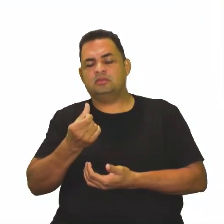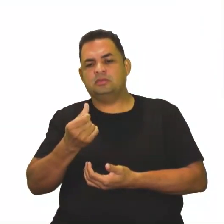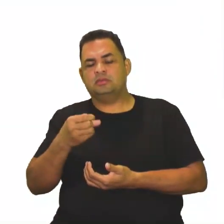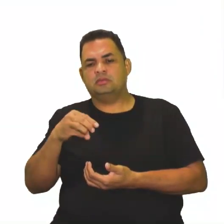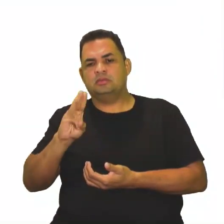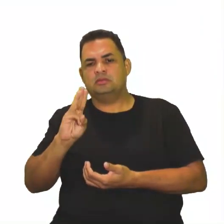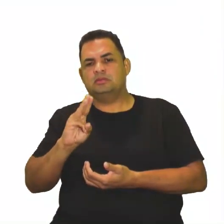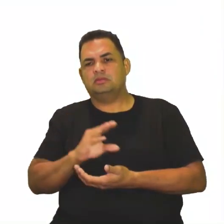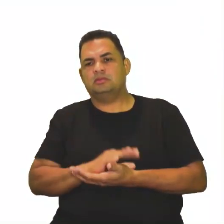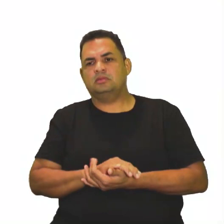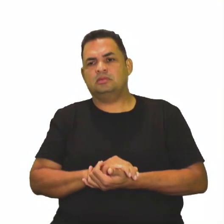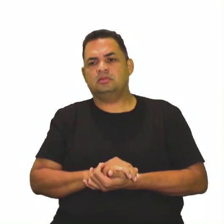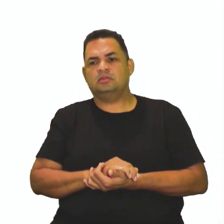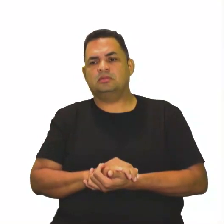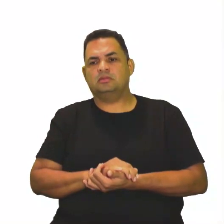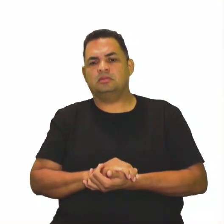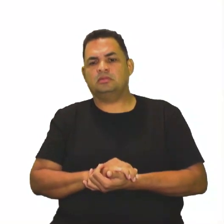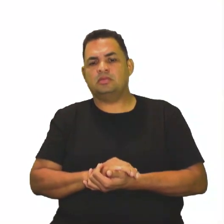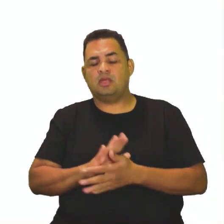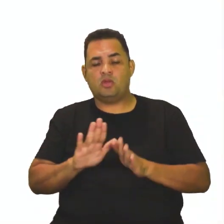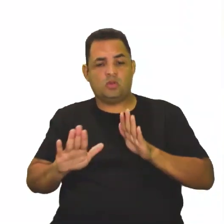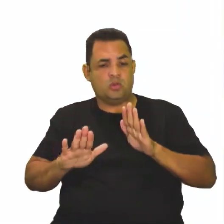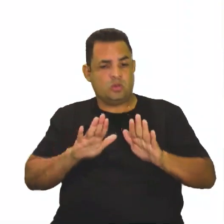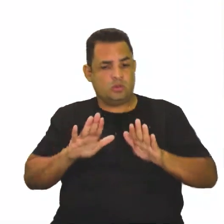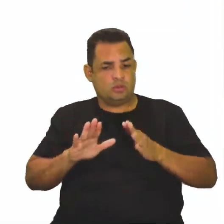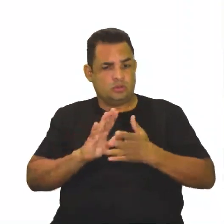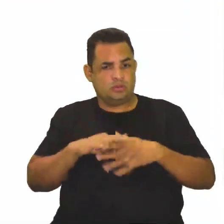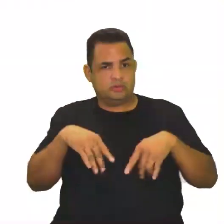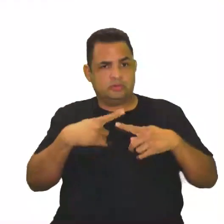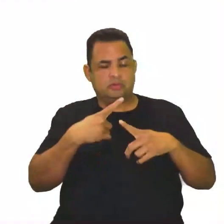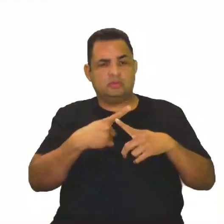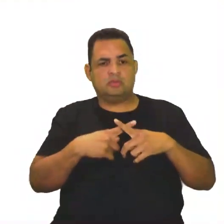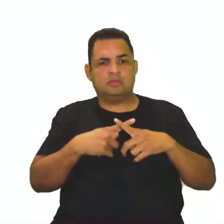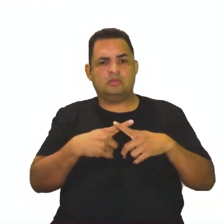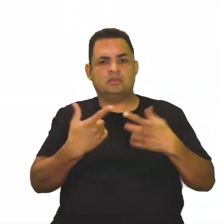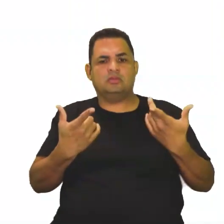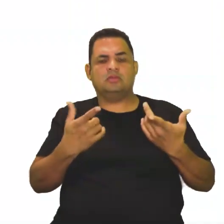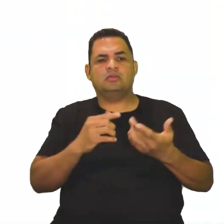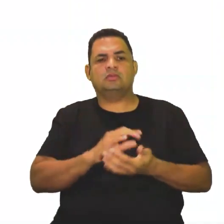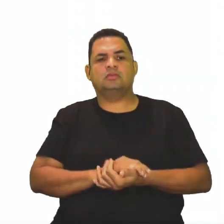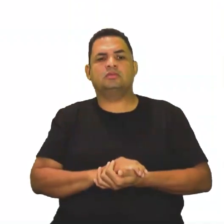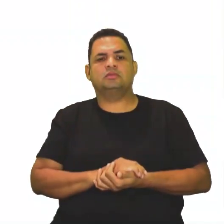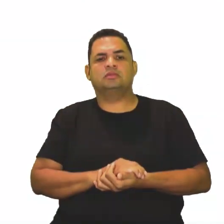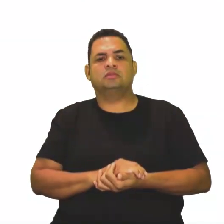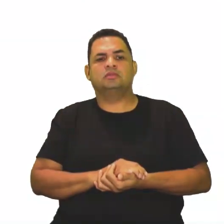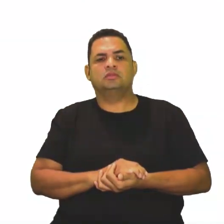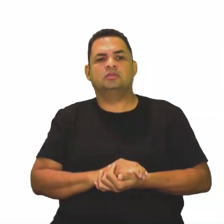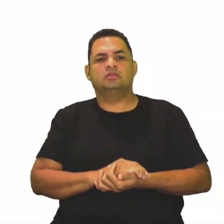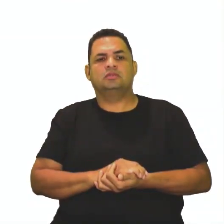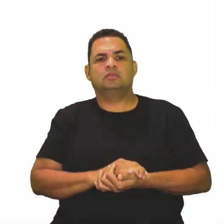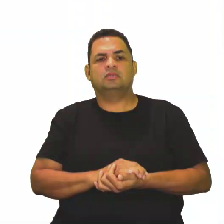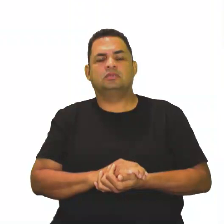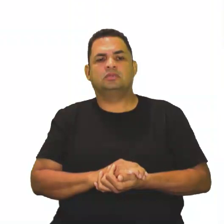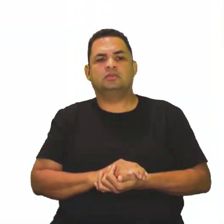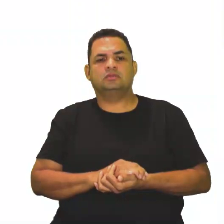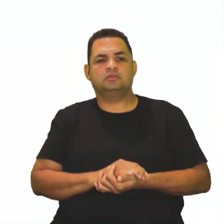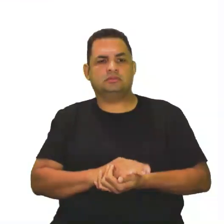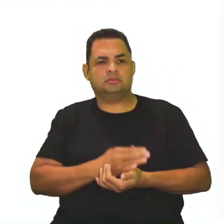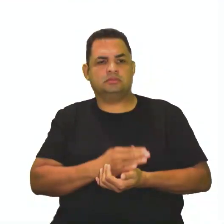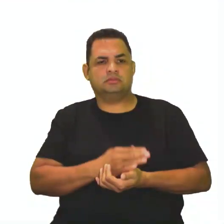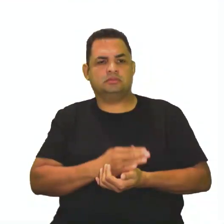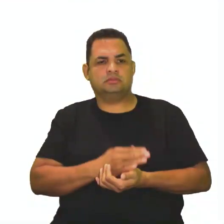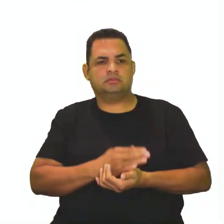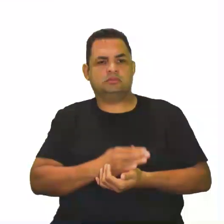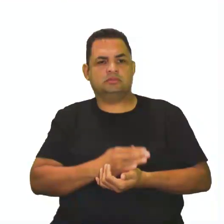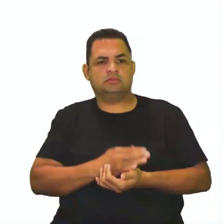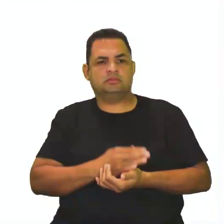54,6, ok? Aqui é só ter cuidado na nossa multiplicação, tá bom? Pessoal, olha só. Material complementar